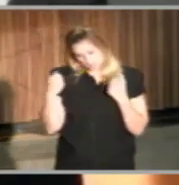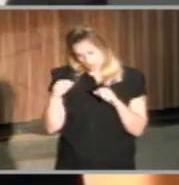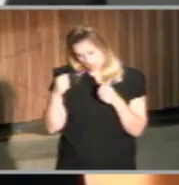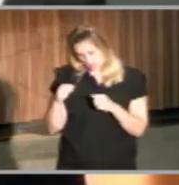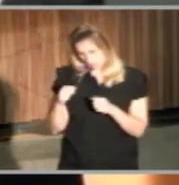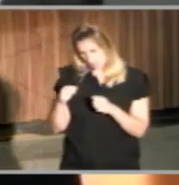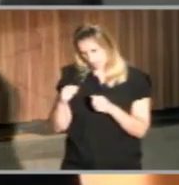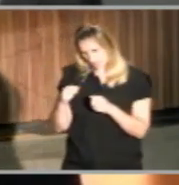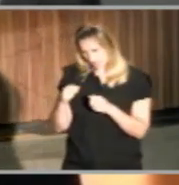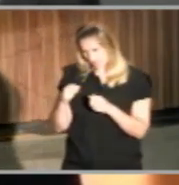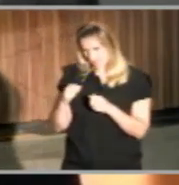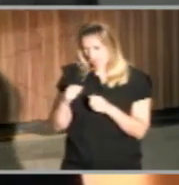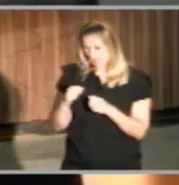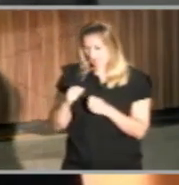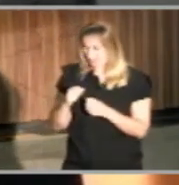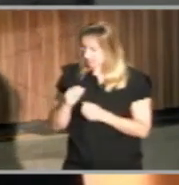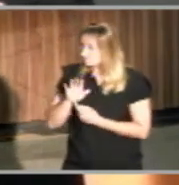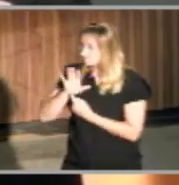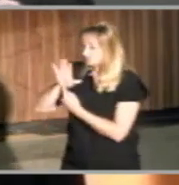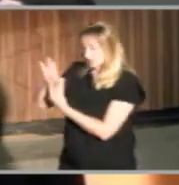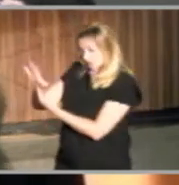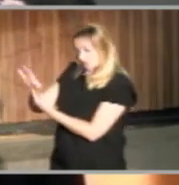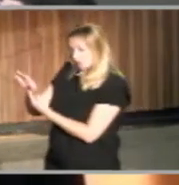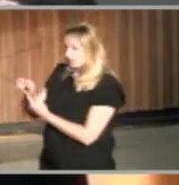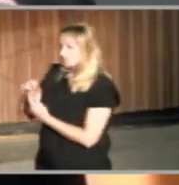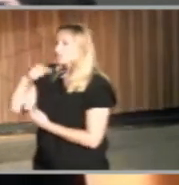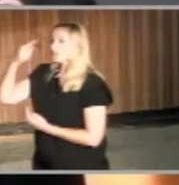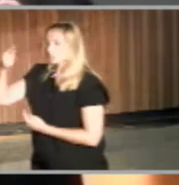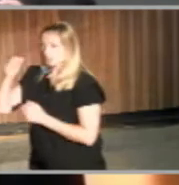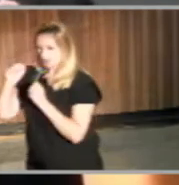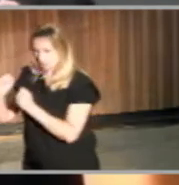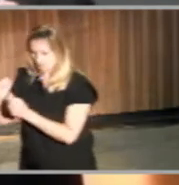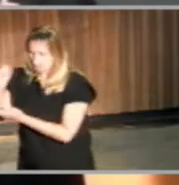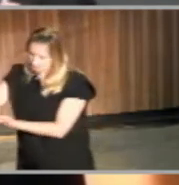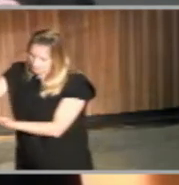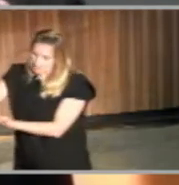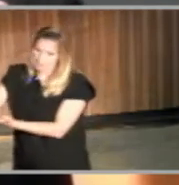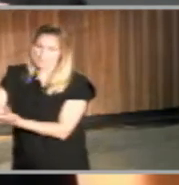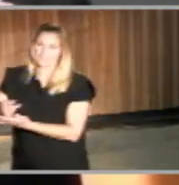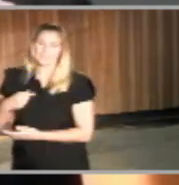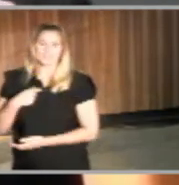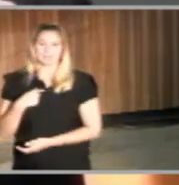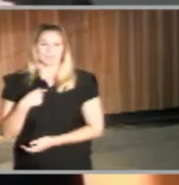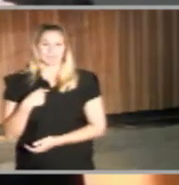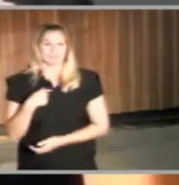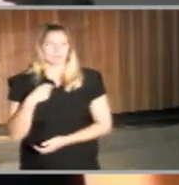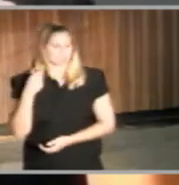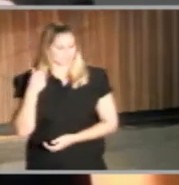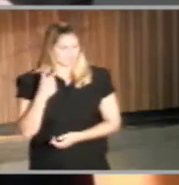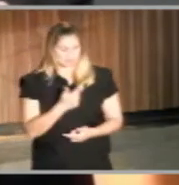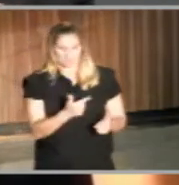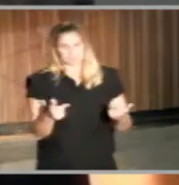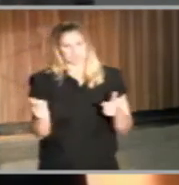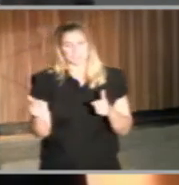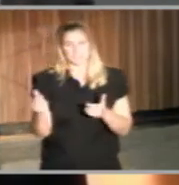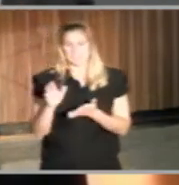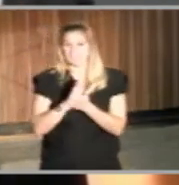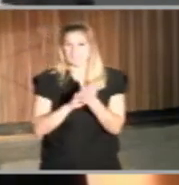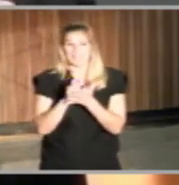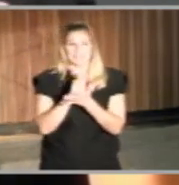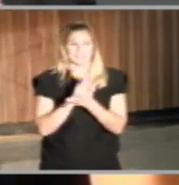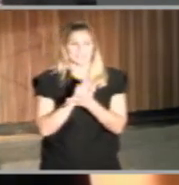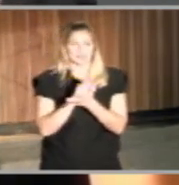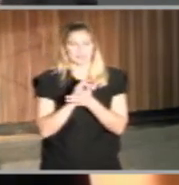garantias para a gente poder liberar o dinheiro. E eu não tinha garantias no final do ano para poder liberar